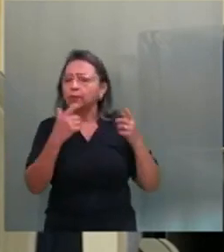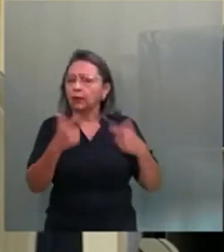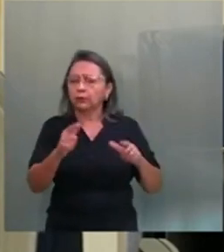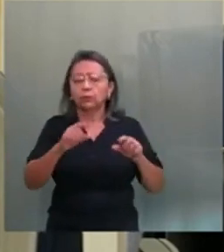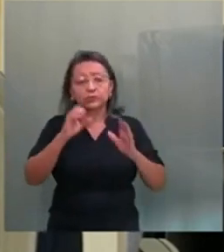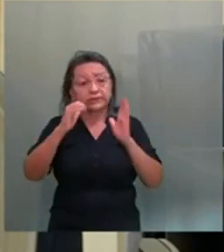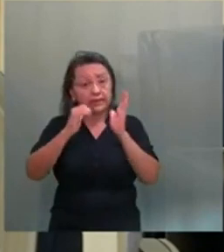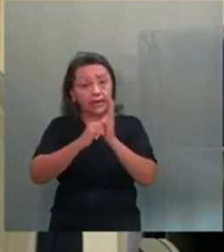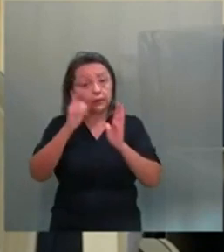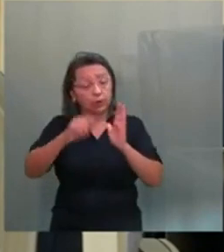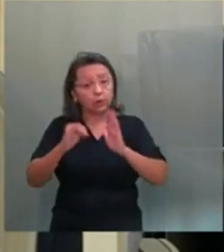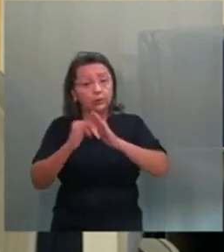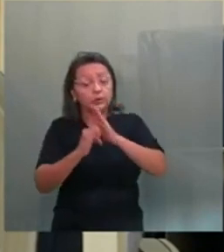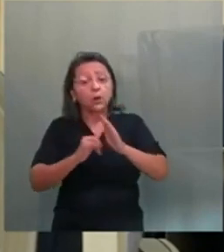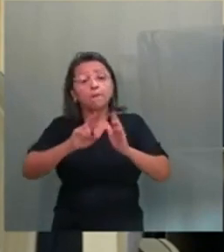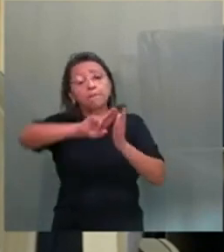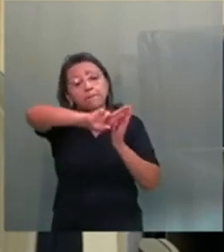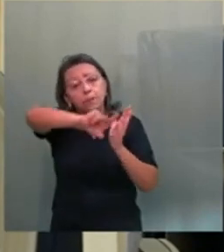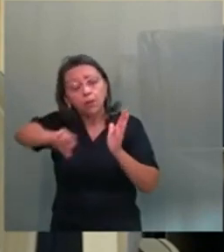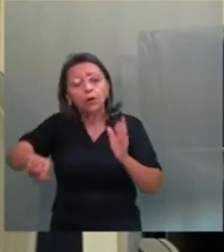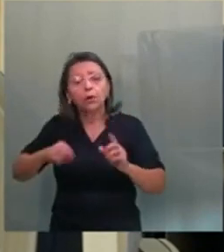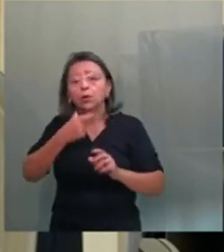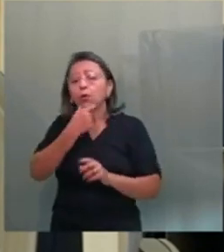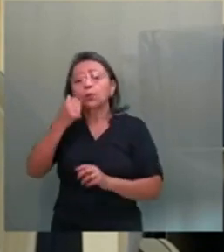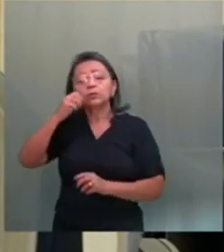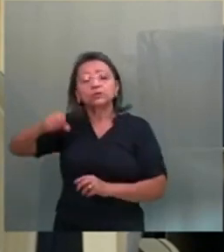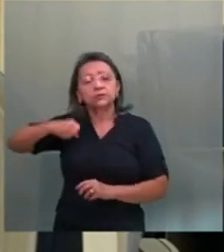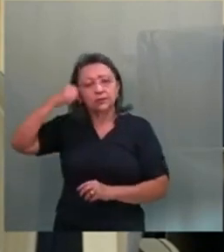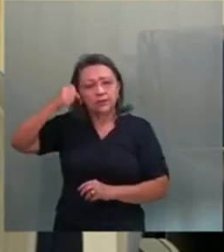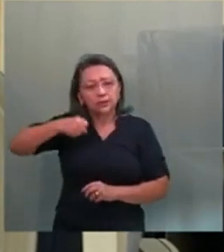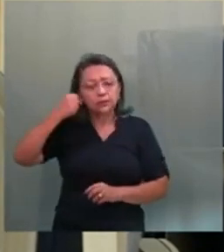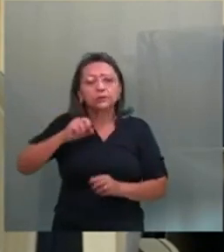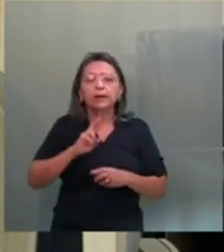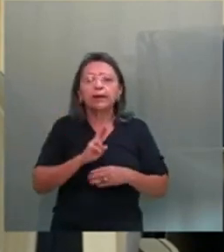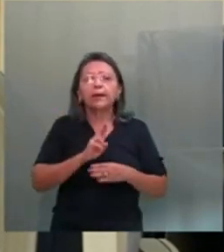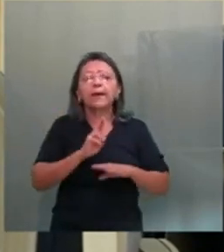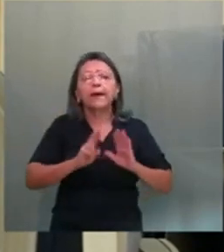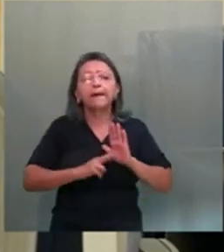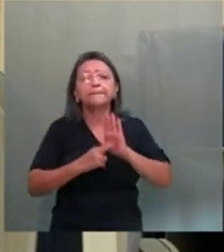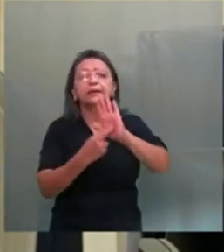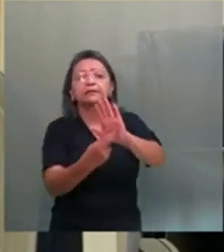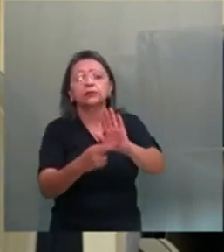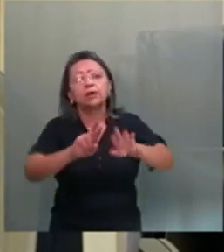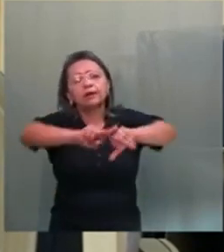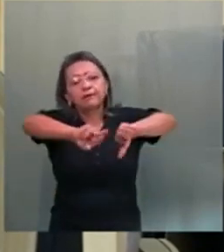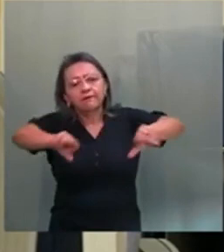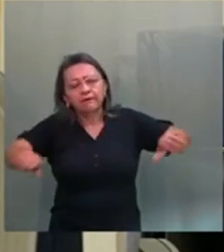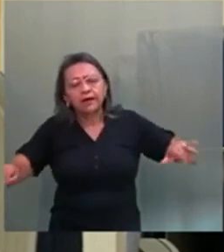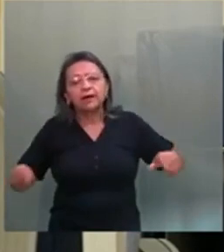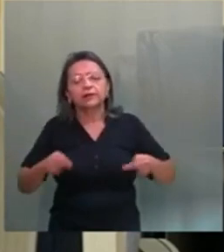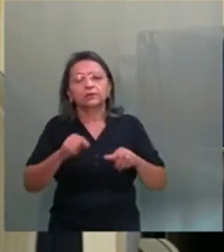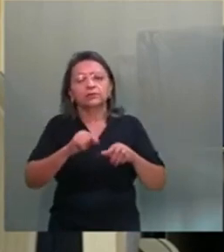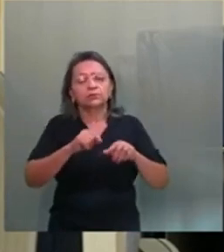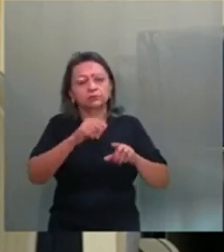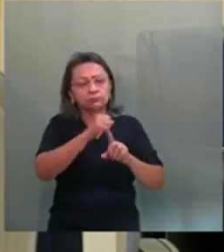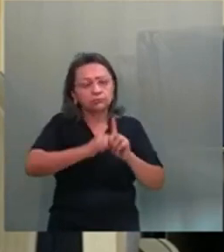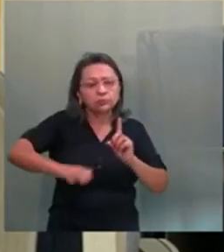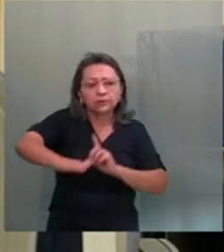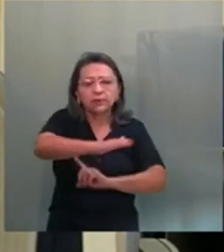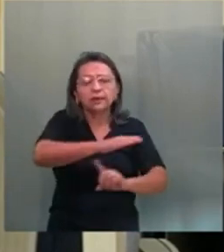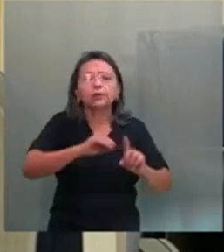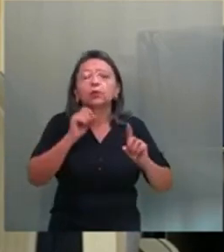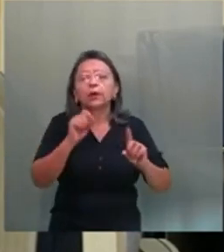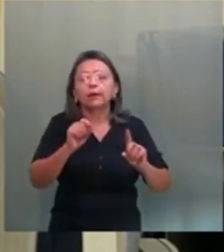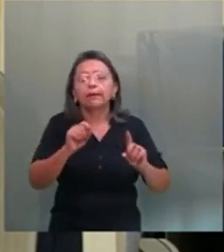Senado é uma instituição plural e os senadores e as senadoras representam as diversas correntes de pensamento da sociedade.